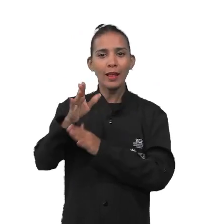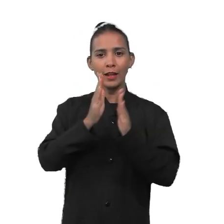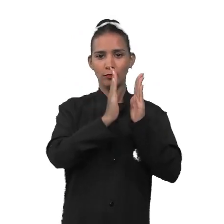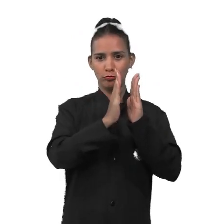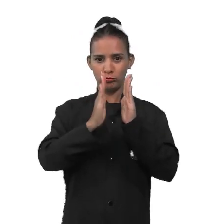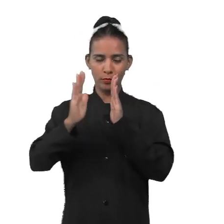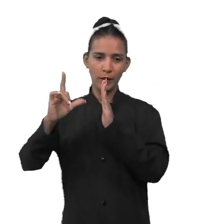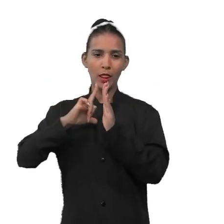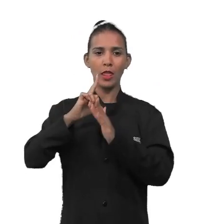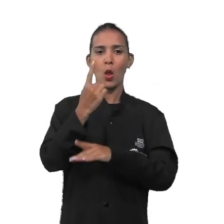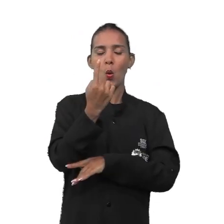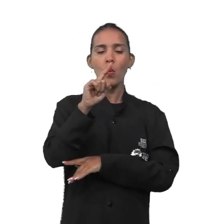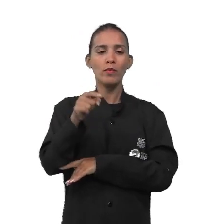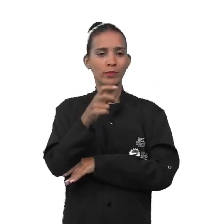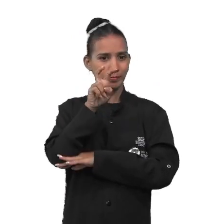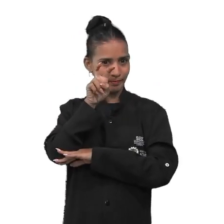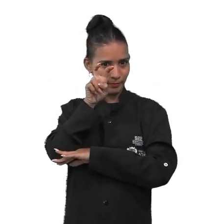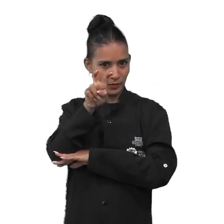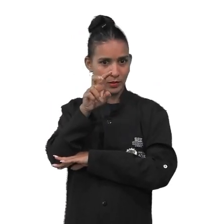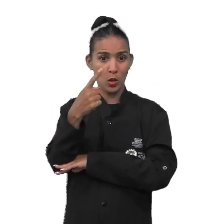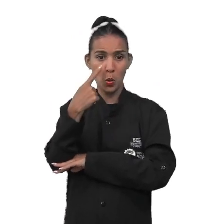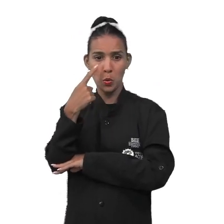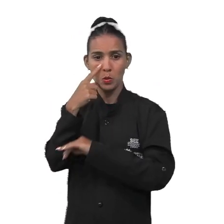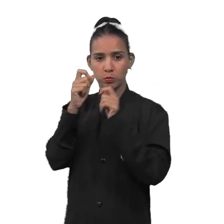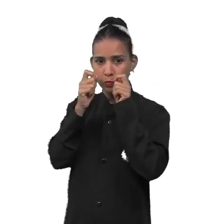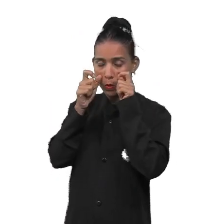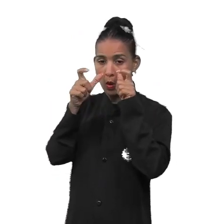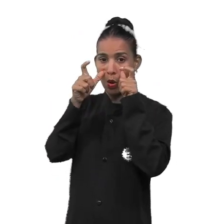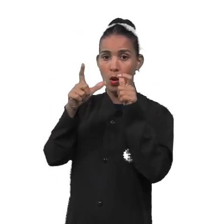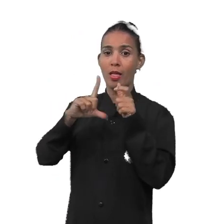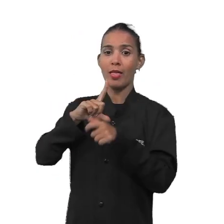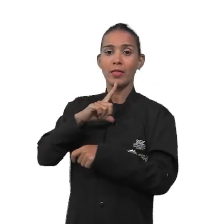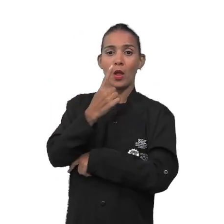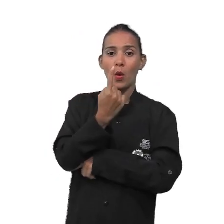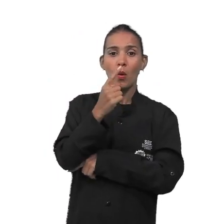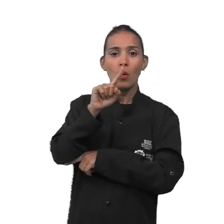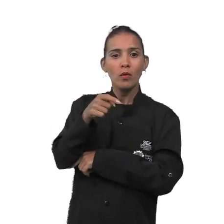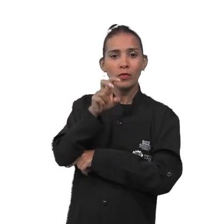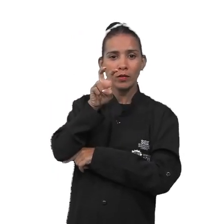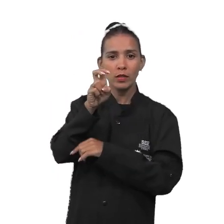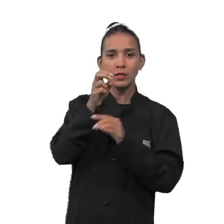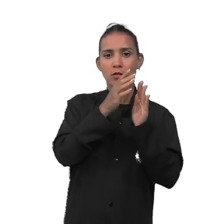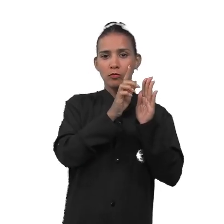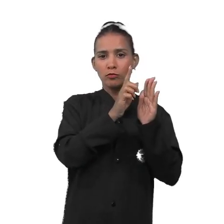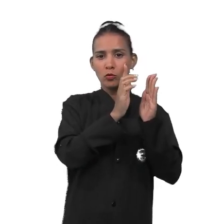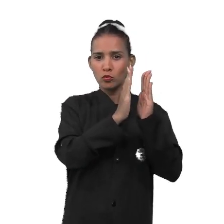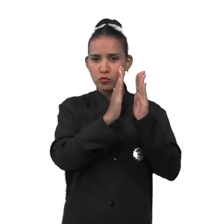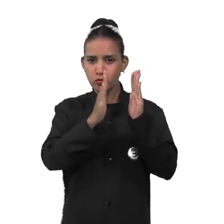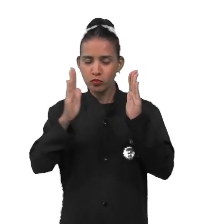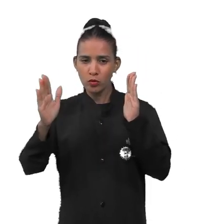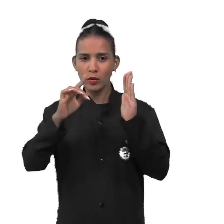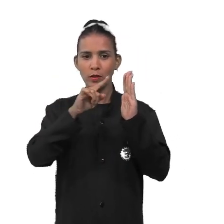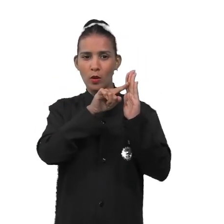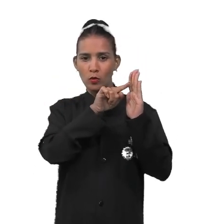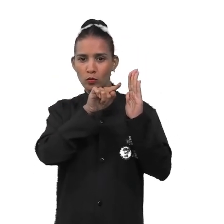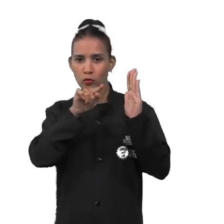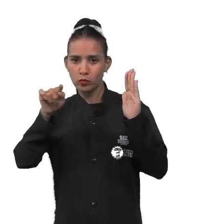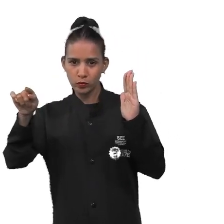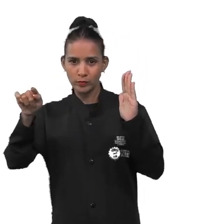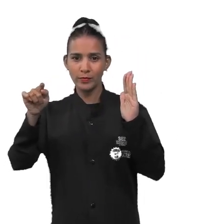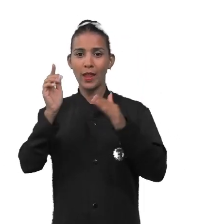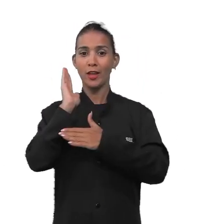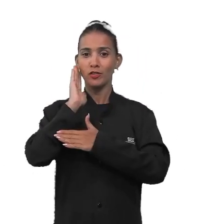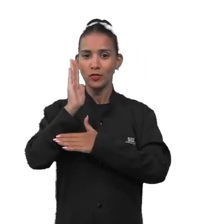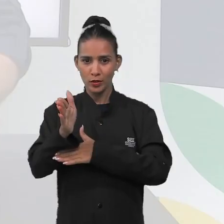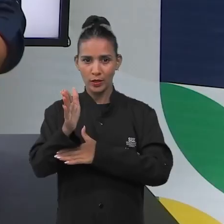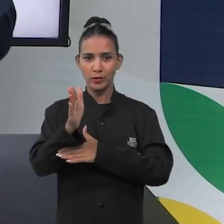que na corrente inteira está passando 1,5 volt. E lá no final do circuito, você também vai ter 1,5 volt. O